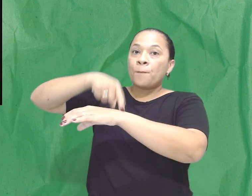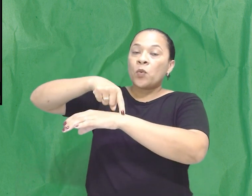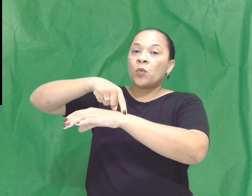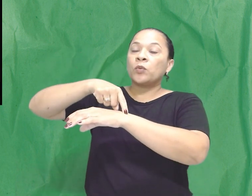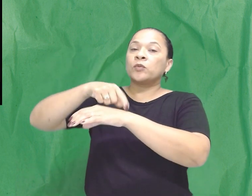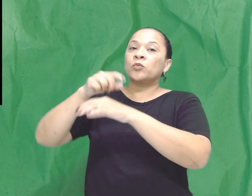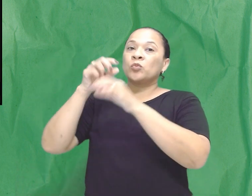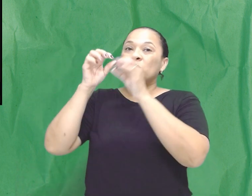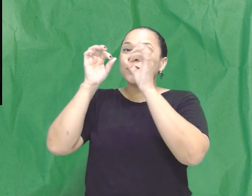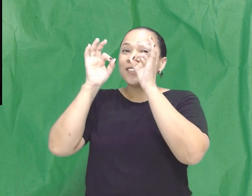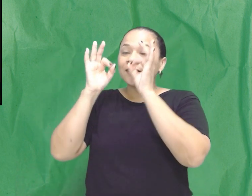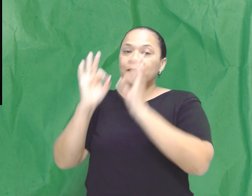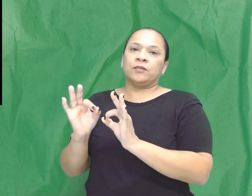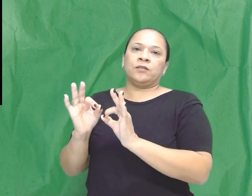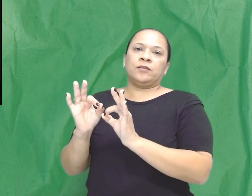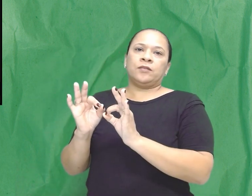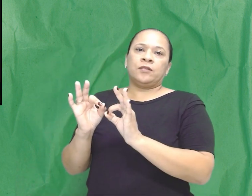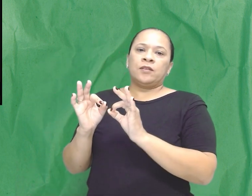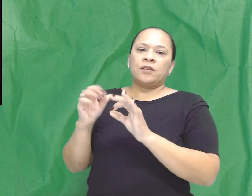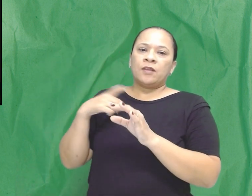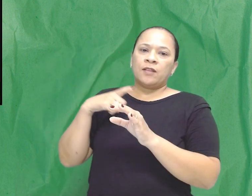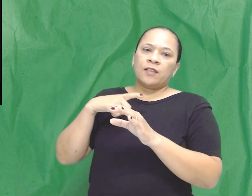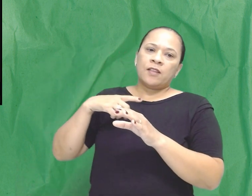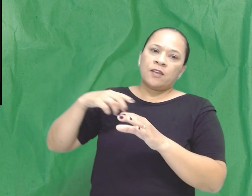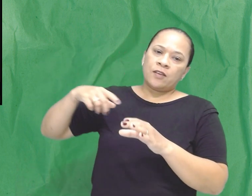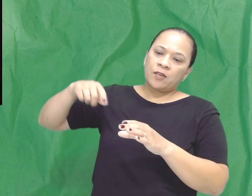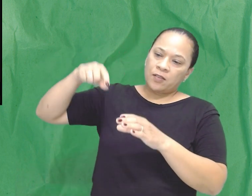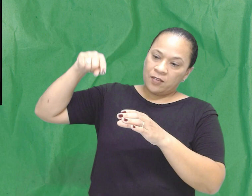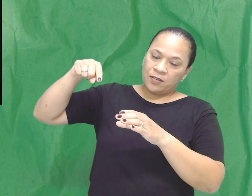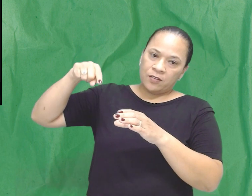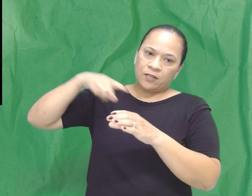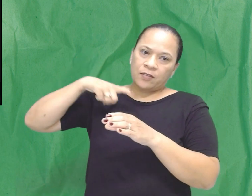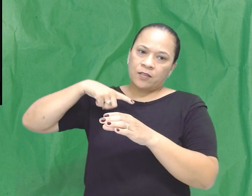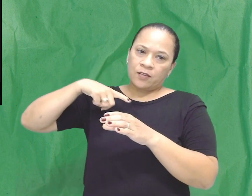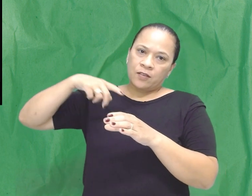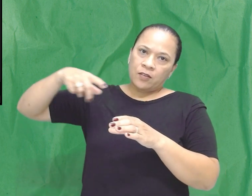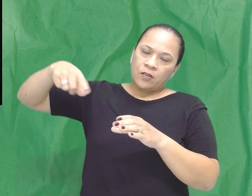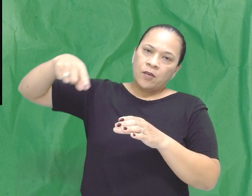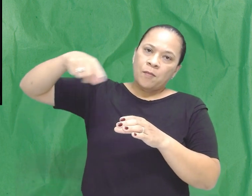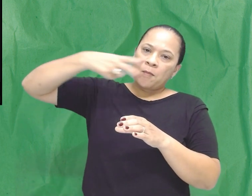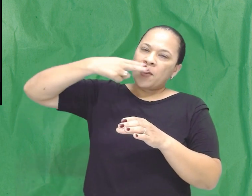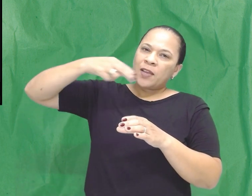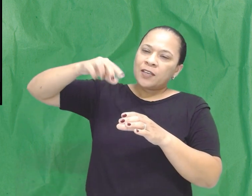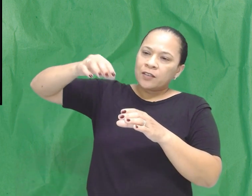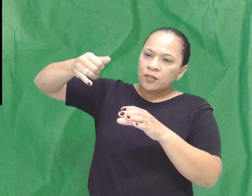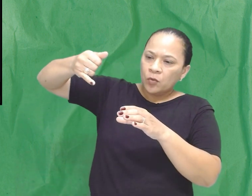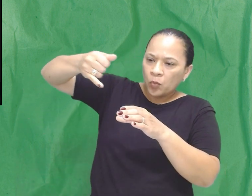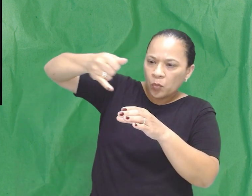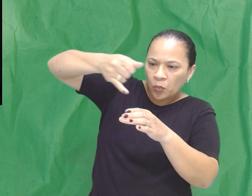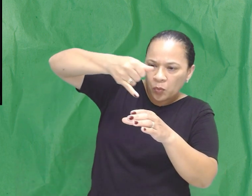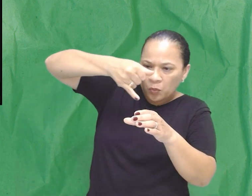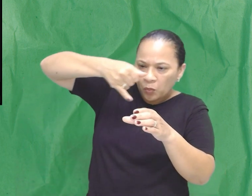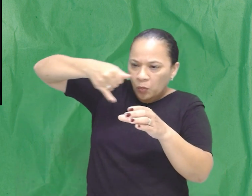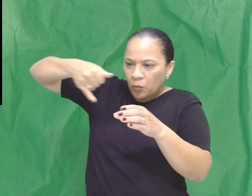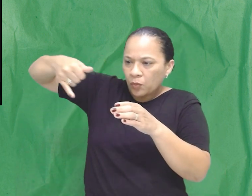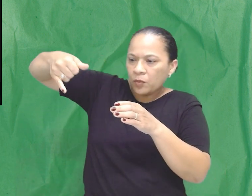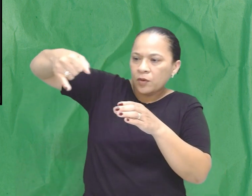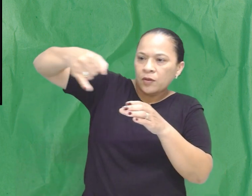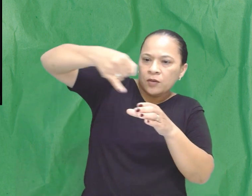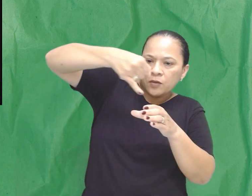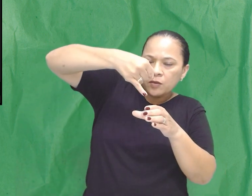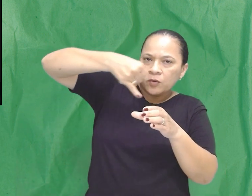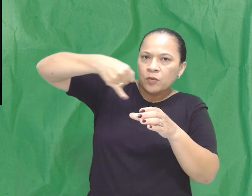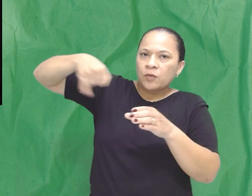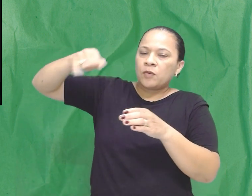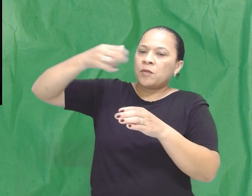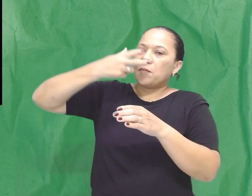ponto, você vai ver que ele forma linhas. Se você colocar um pouquinho na espátula, puxar e derramar de novo